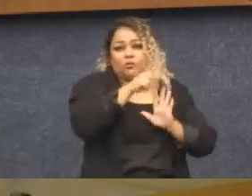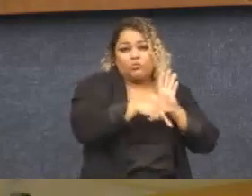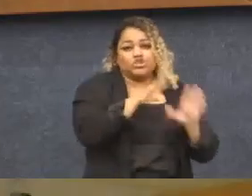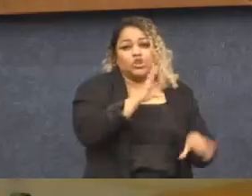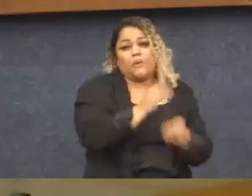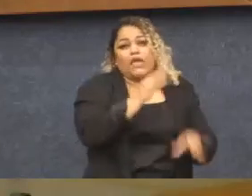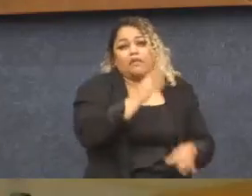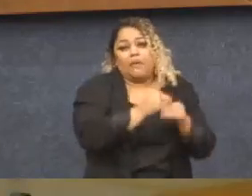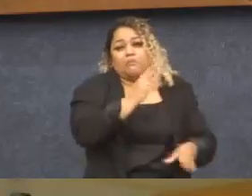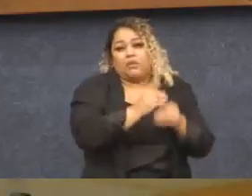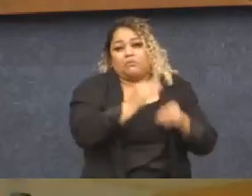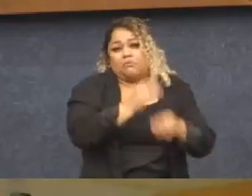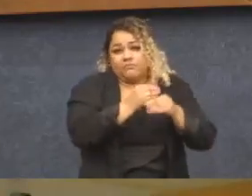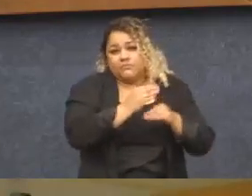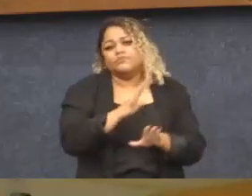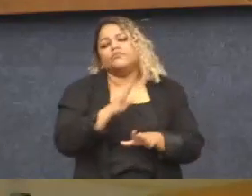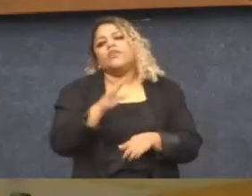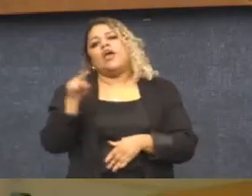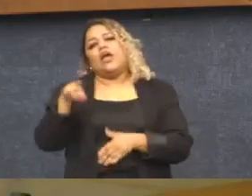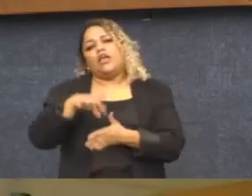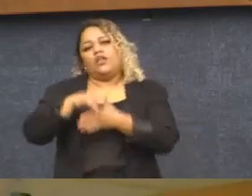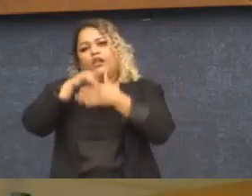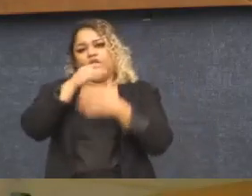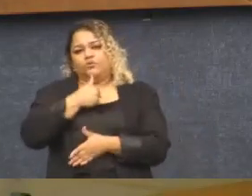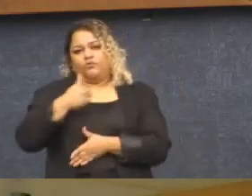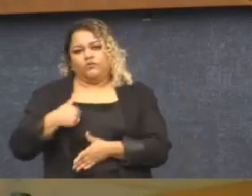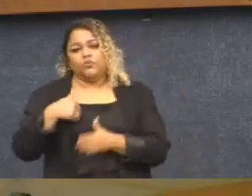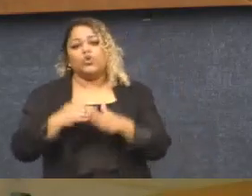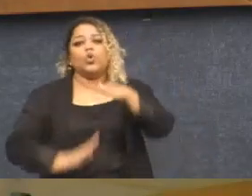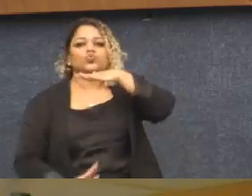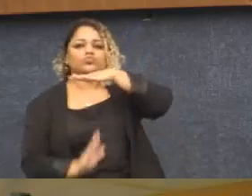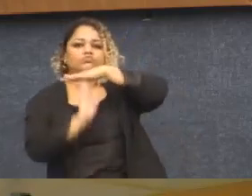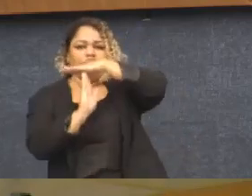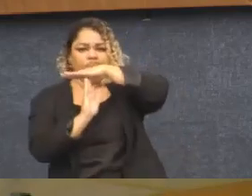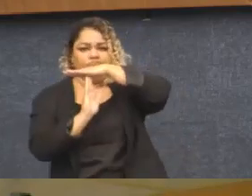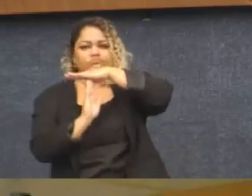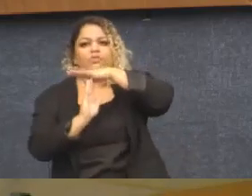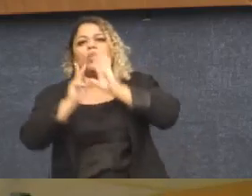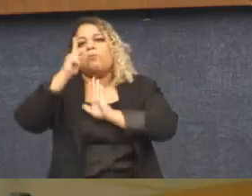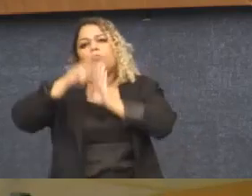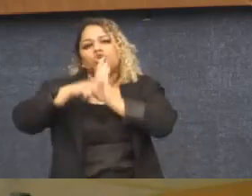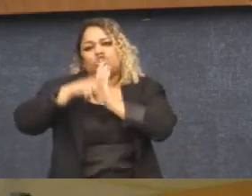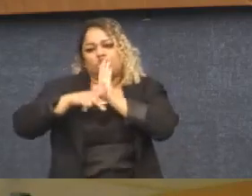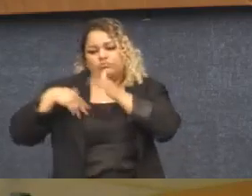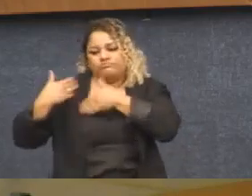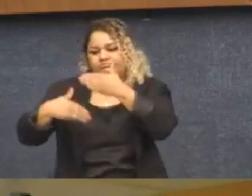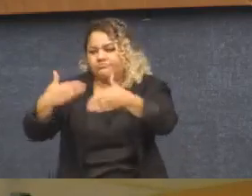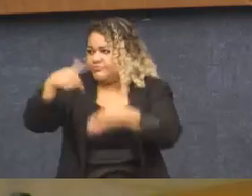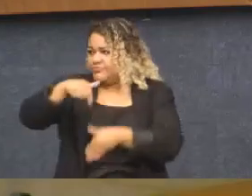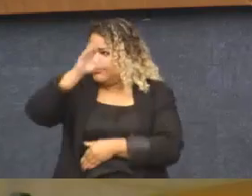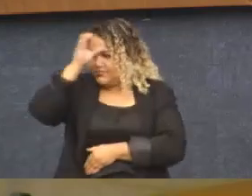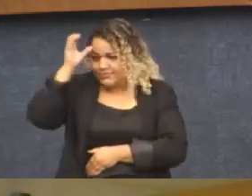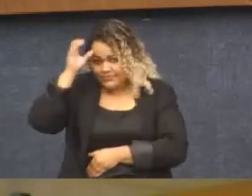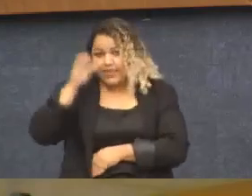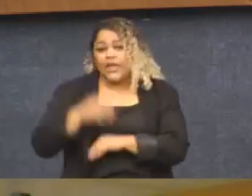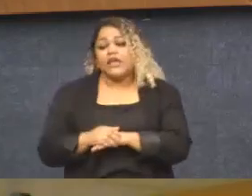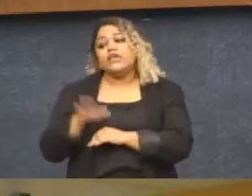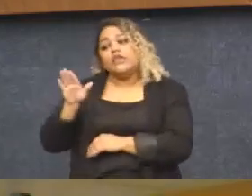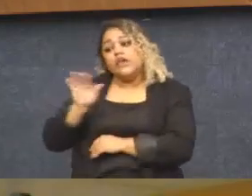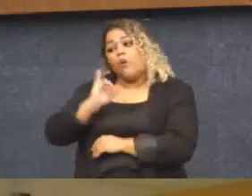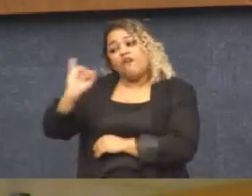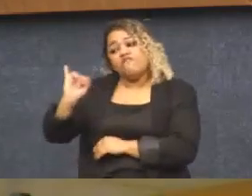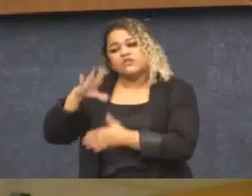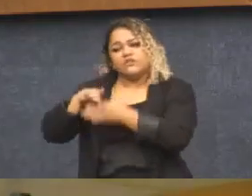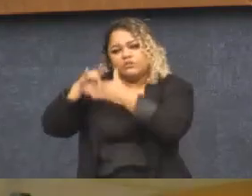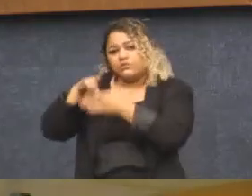portanto, suspendeu a tramitação do projeto nessa casa. Ficou suspenso. E eu falando, líder, é